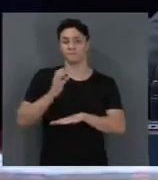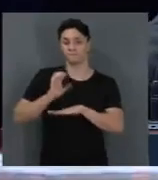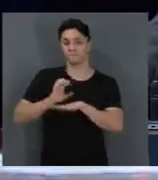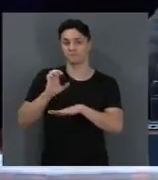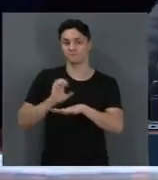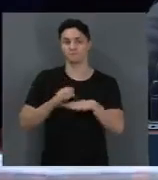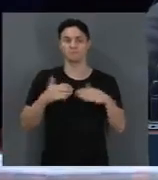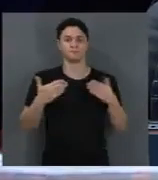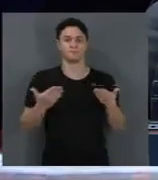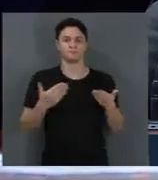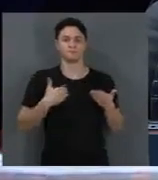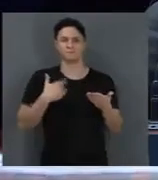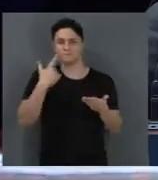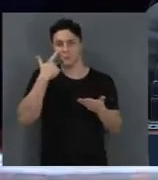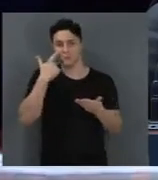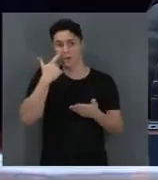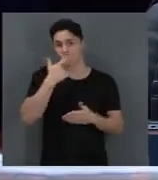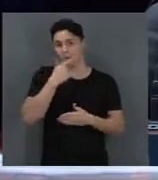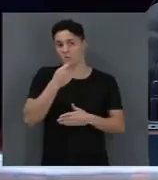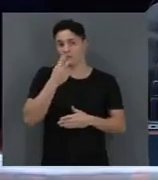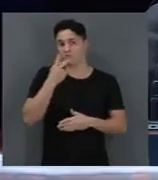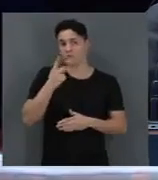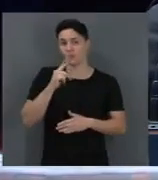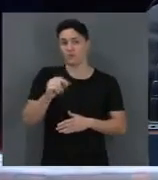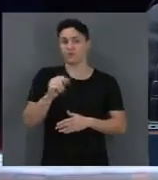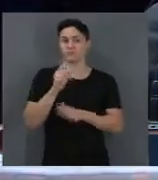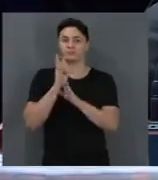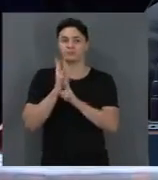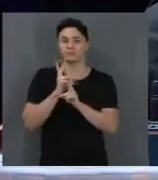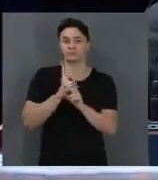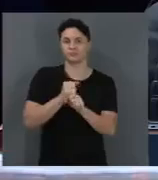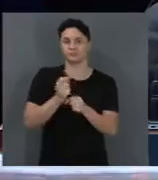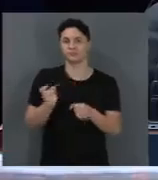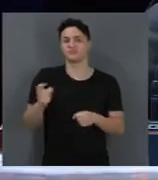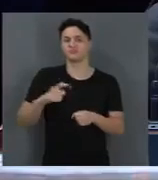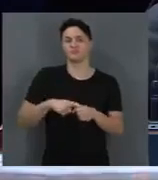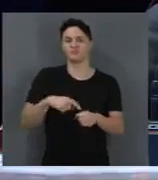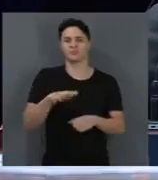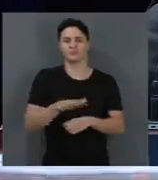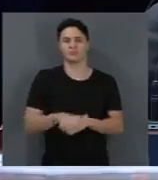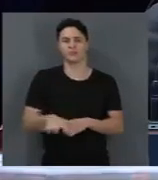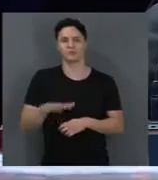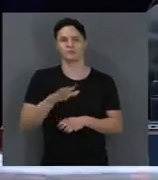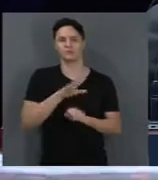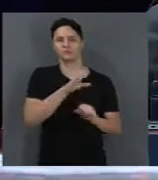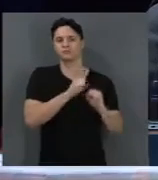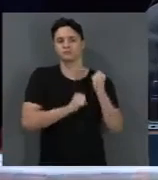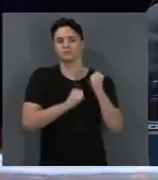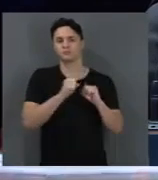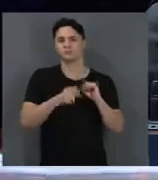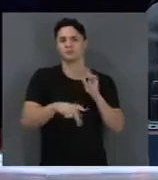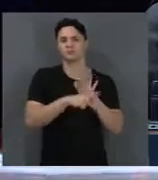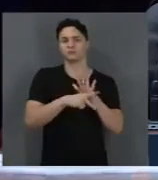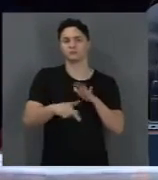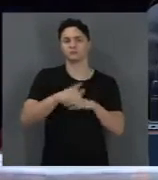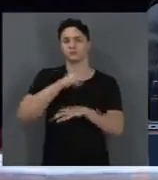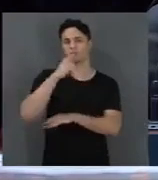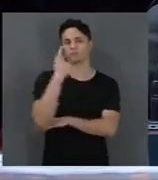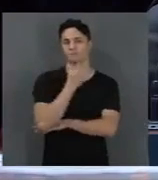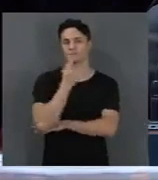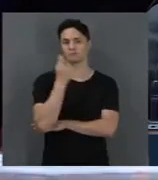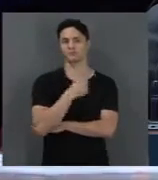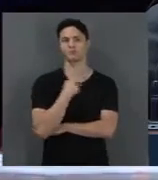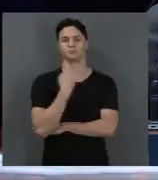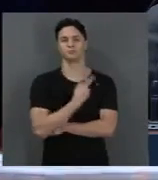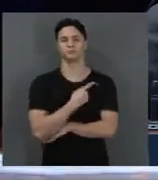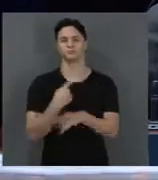Só a Fiergues fala que, para recuperar a indústria no nosso querido Rio Grande do Sul, nós precisaríamos em